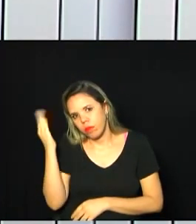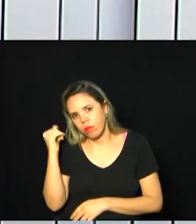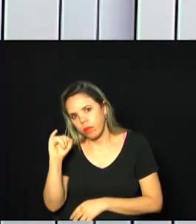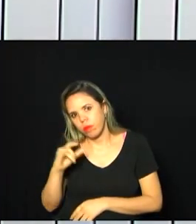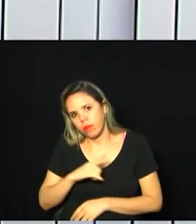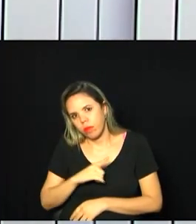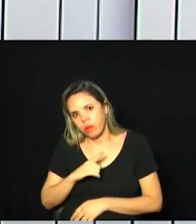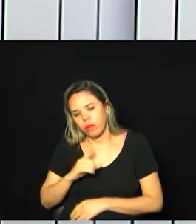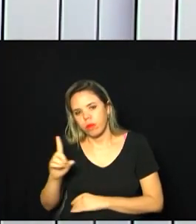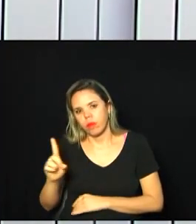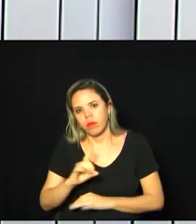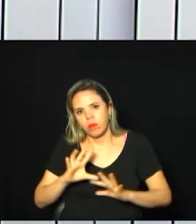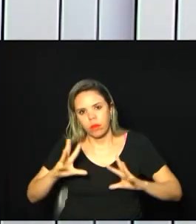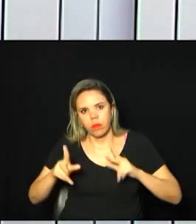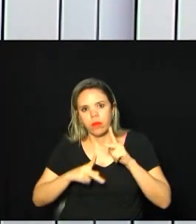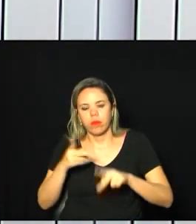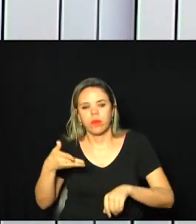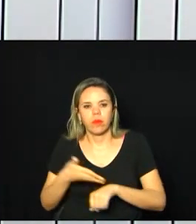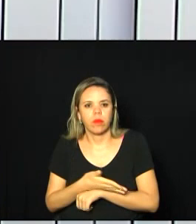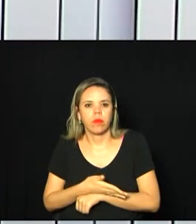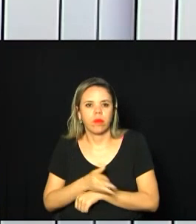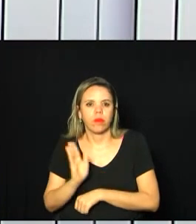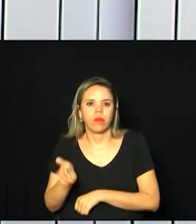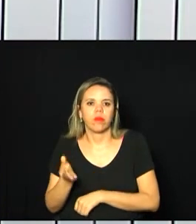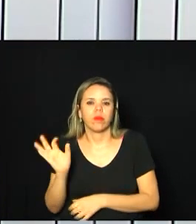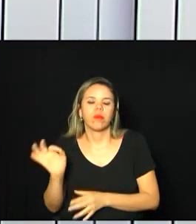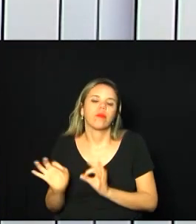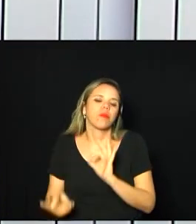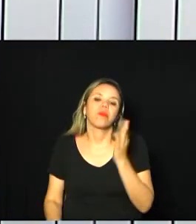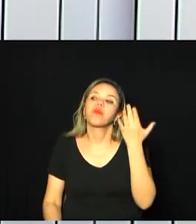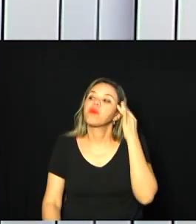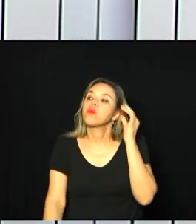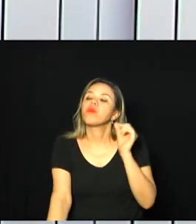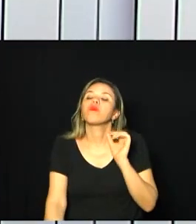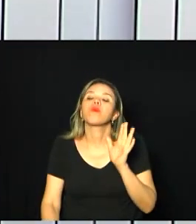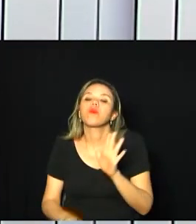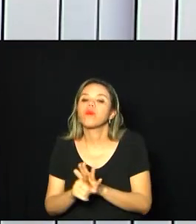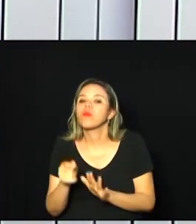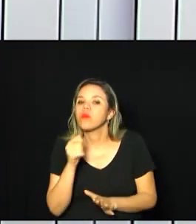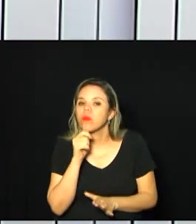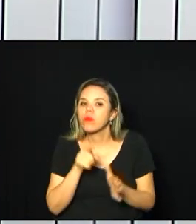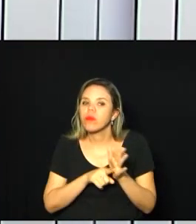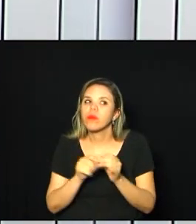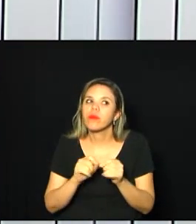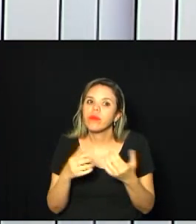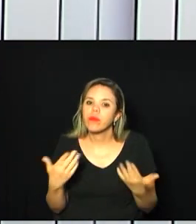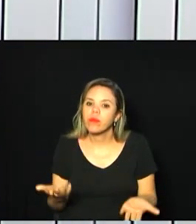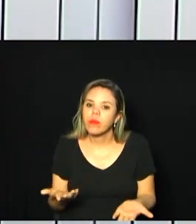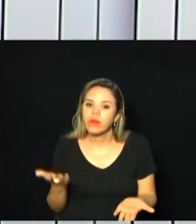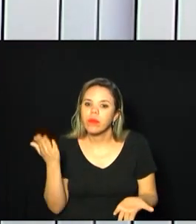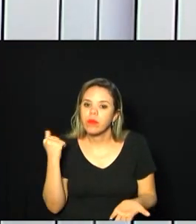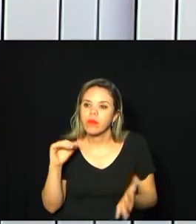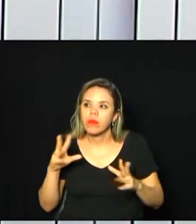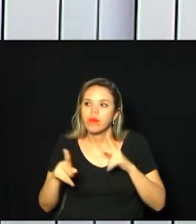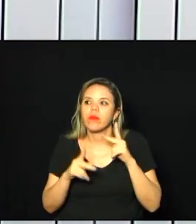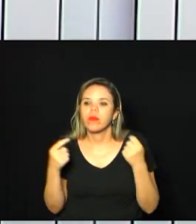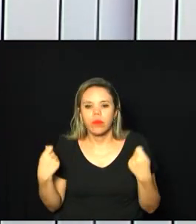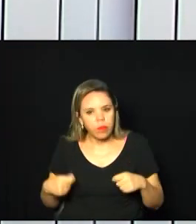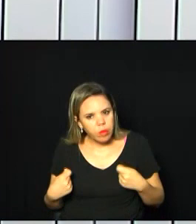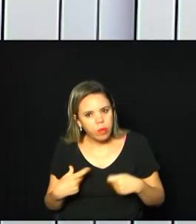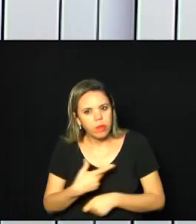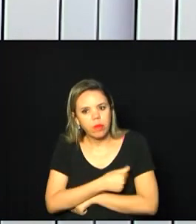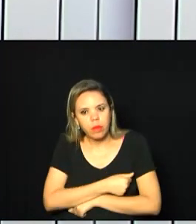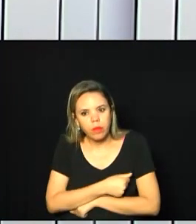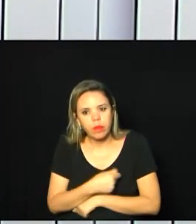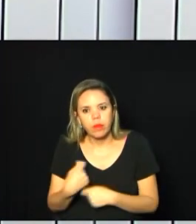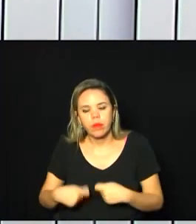vai ter que vir para toda a população, isso já é certo? Ou os estudos ainda estão sendo realizados para saber se toda a população